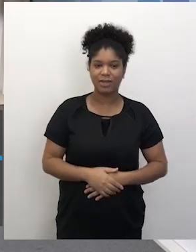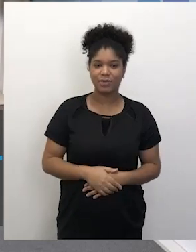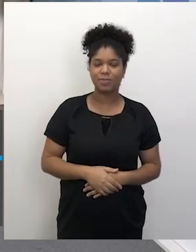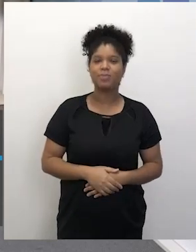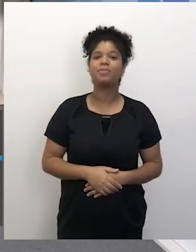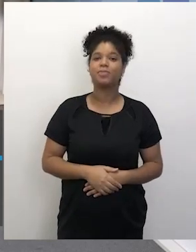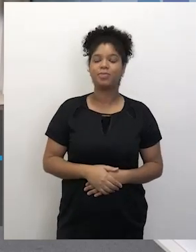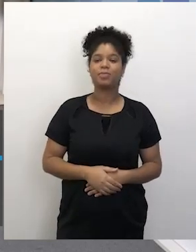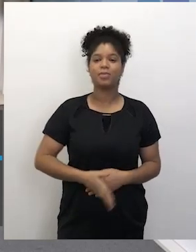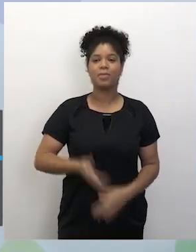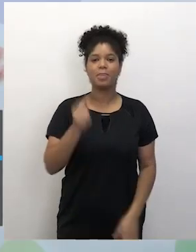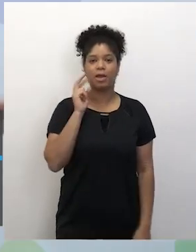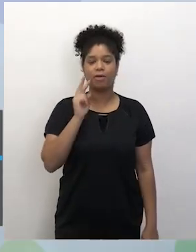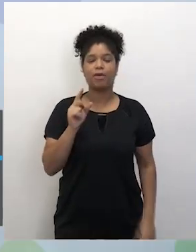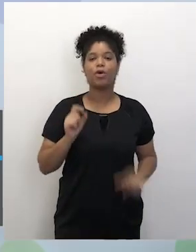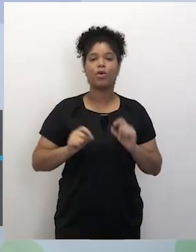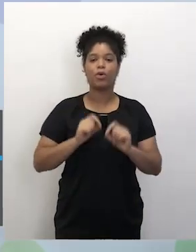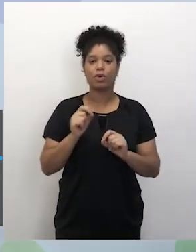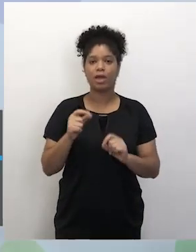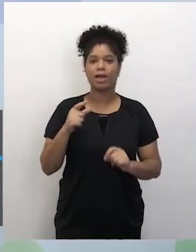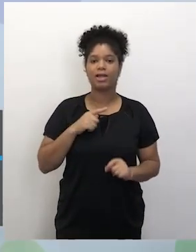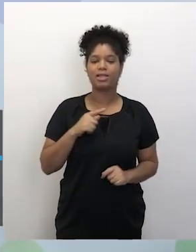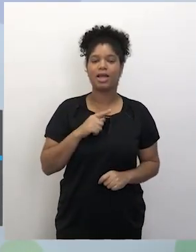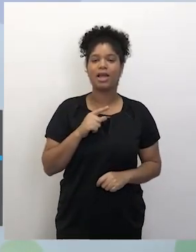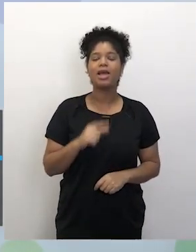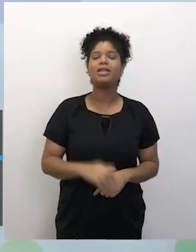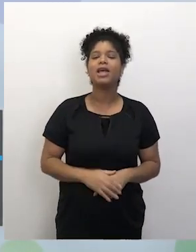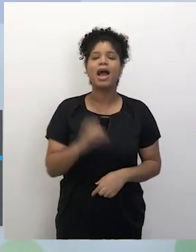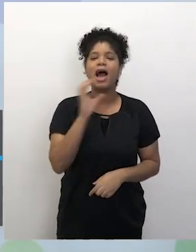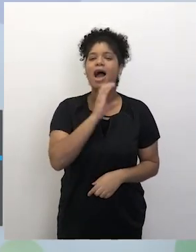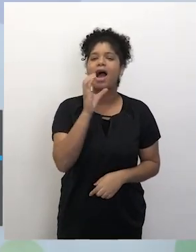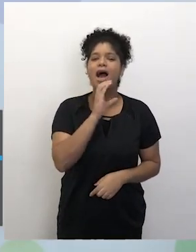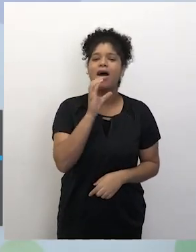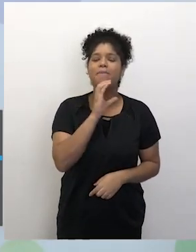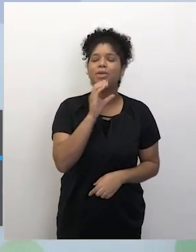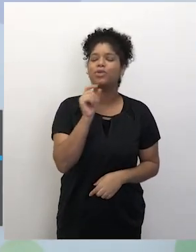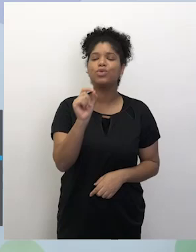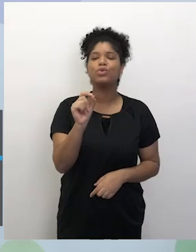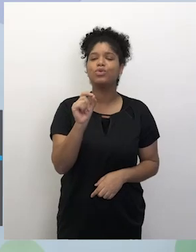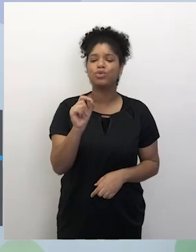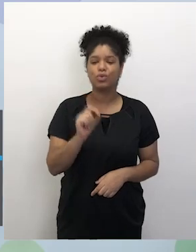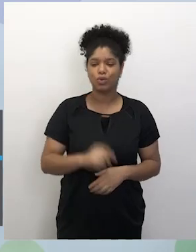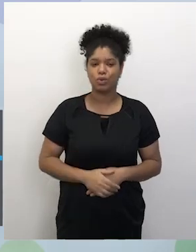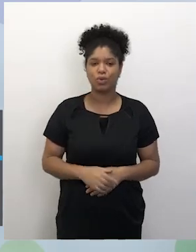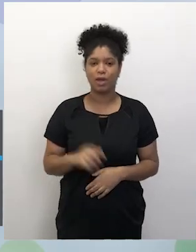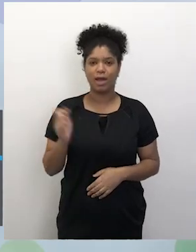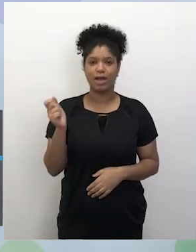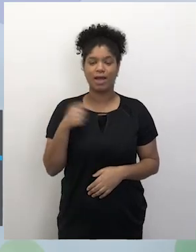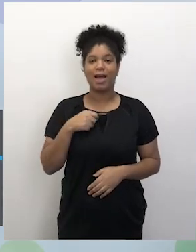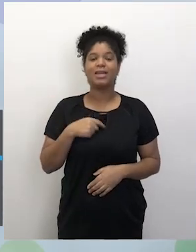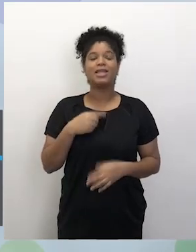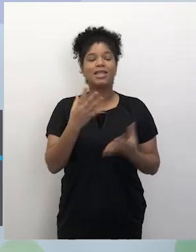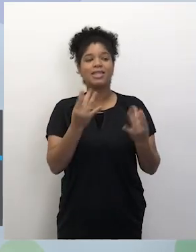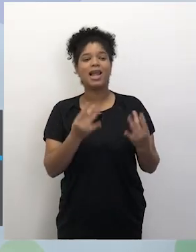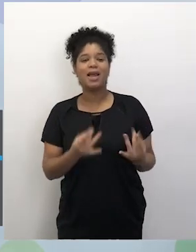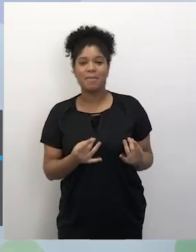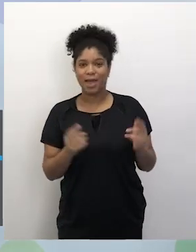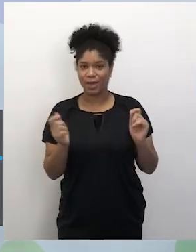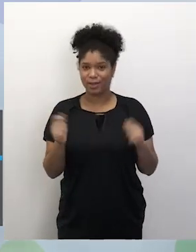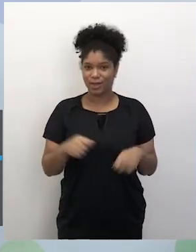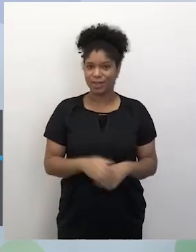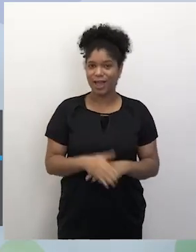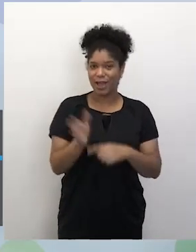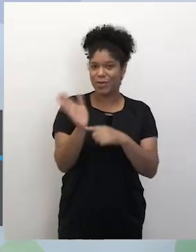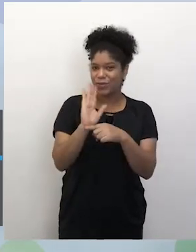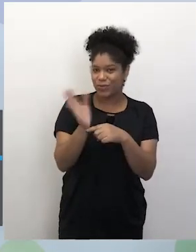Então, vamos aí fazer uma breve retomada e depois ver esses elementos nos vídeos